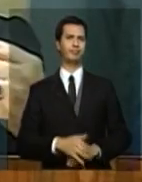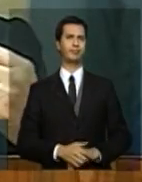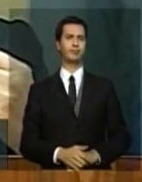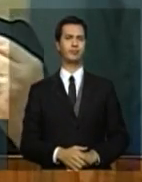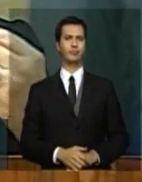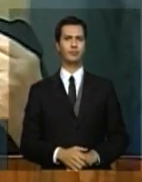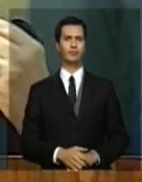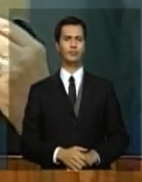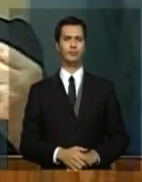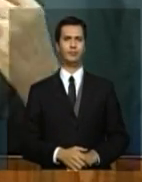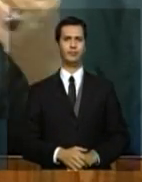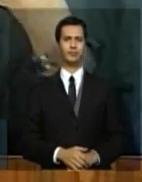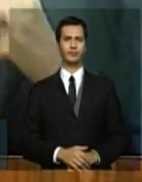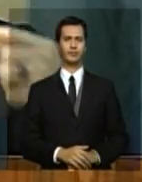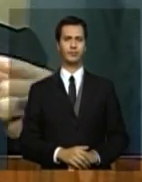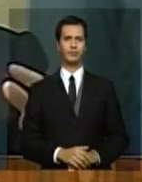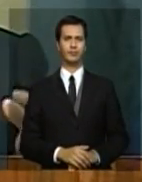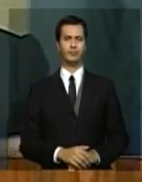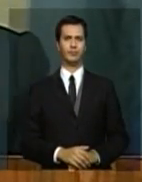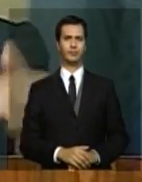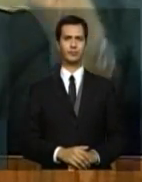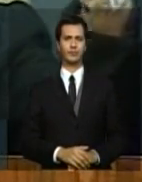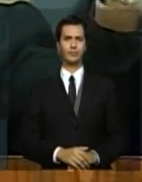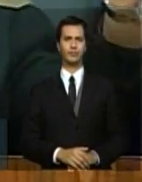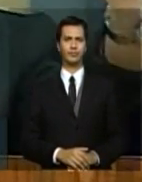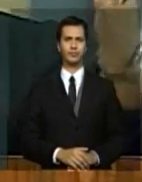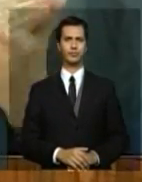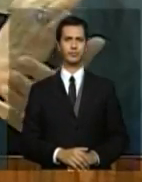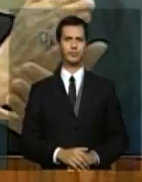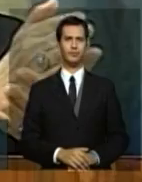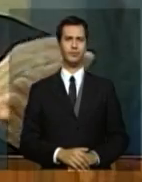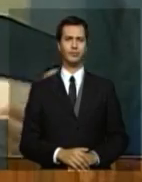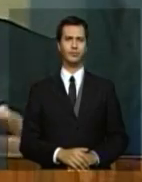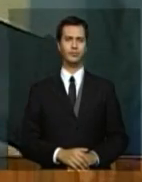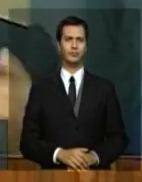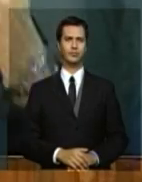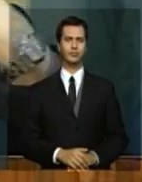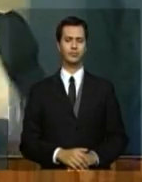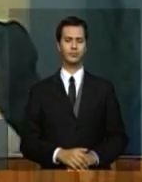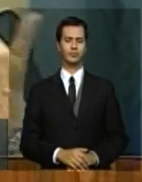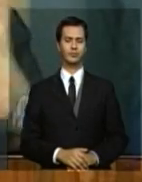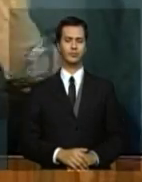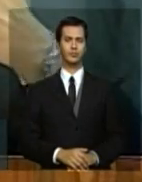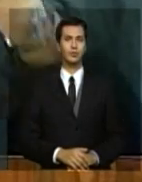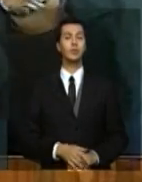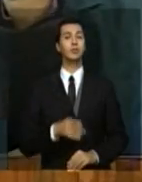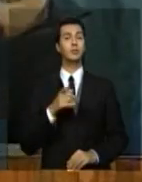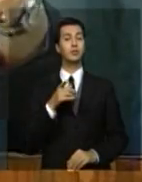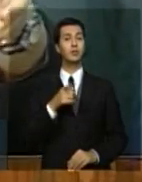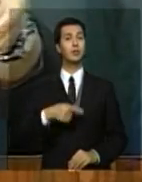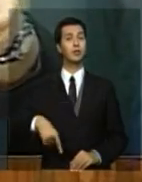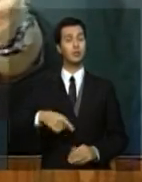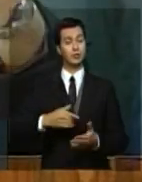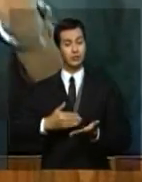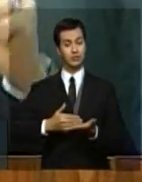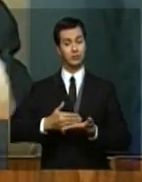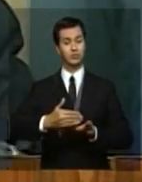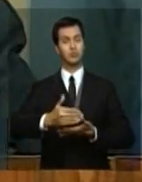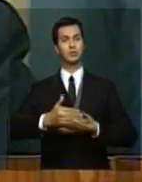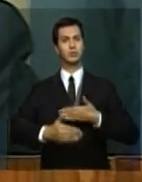através e por meio através furando e por meio no